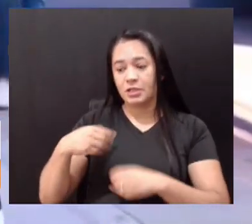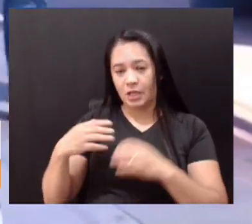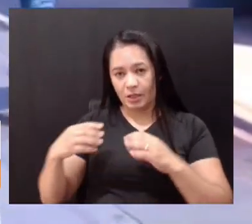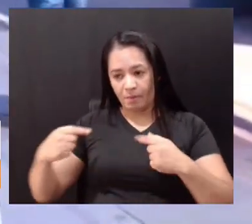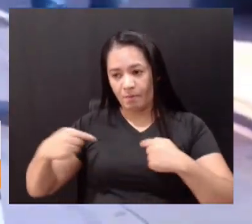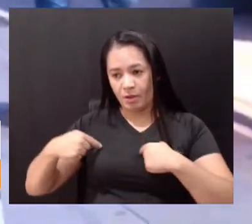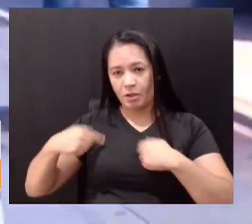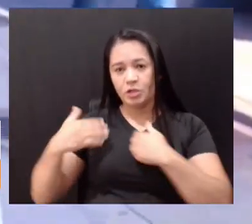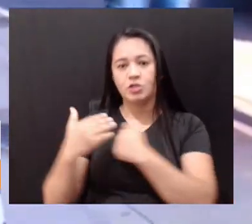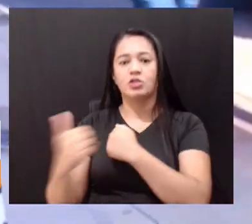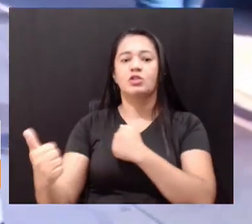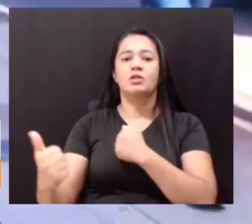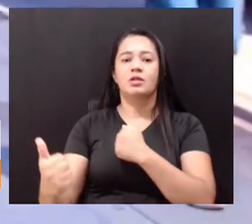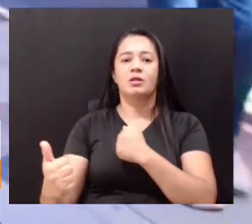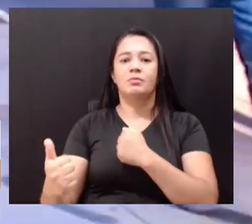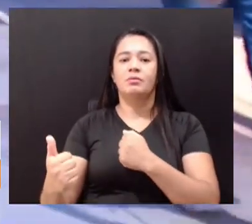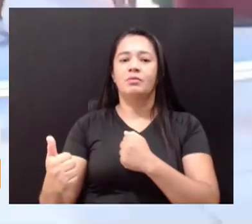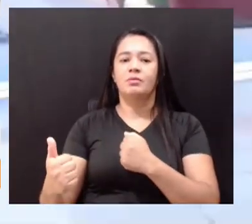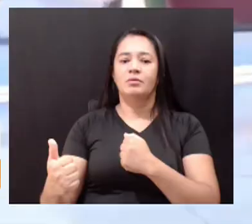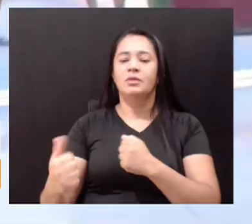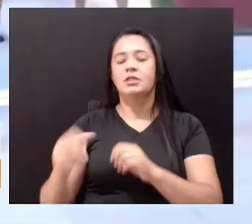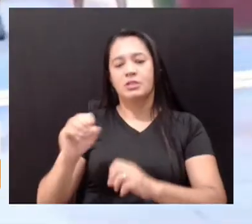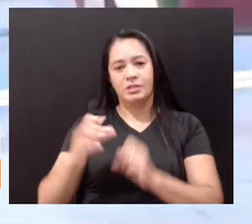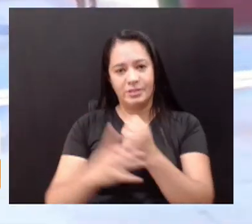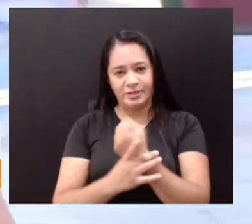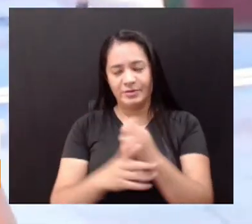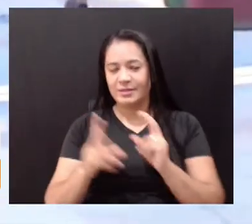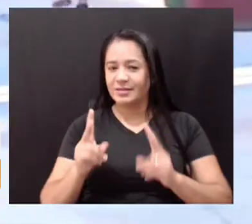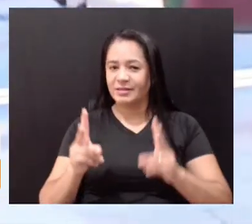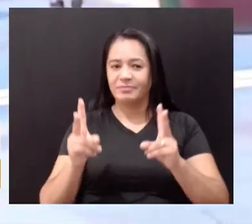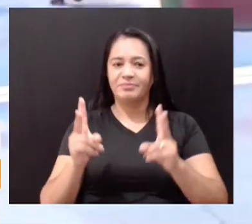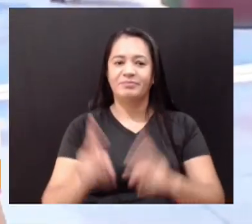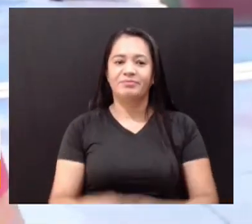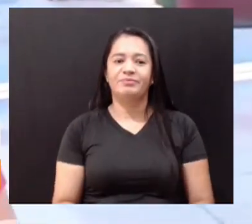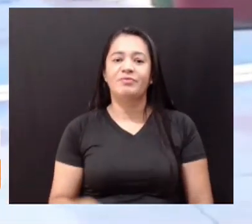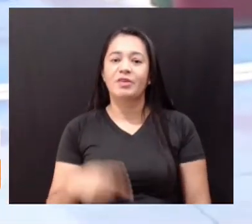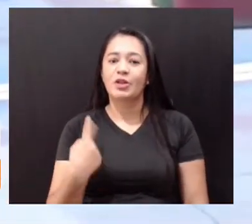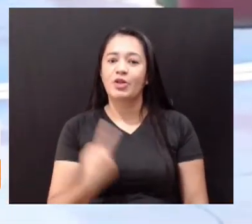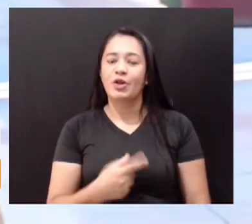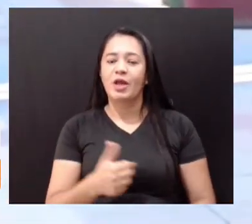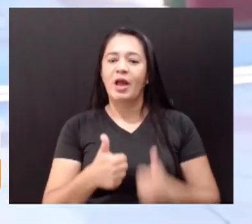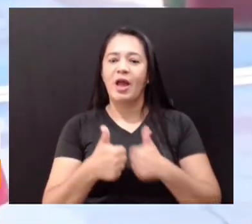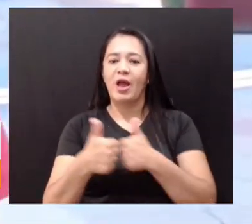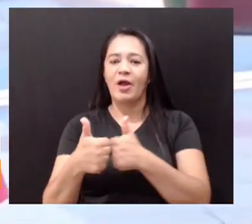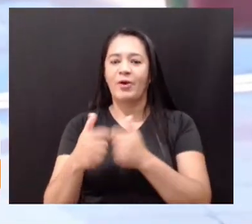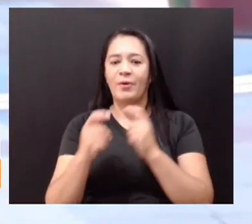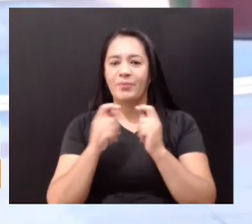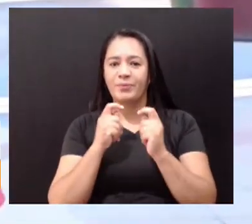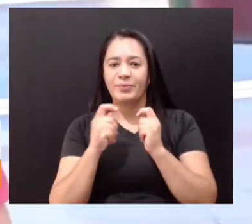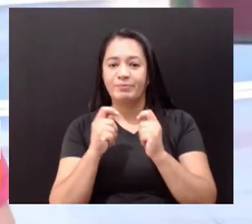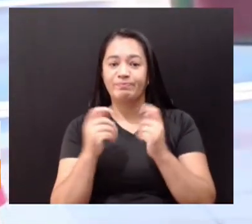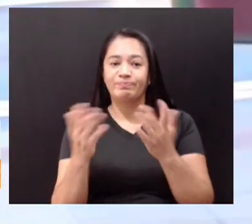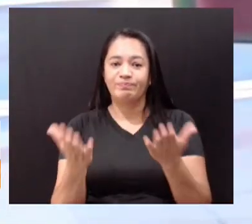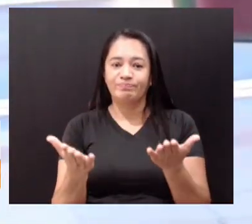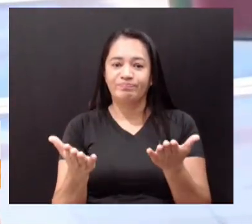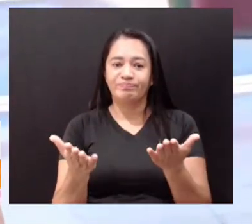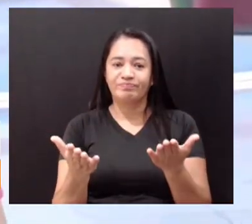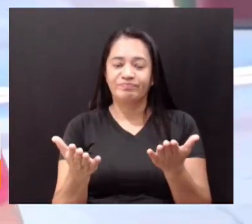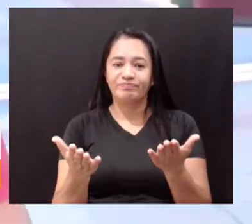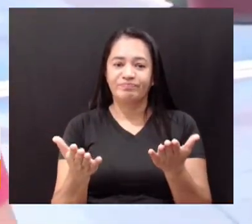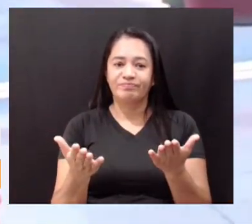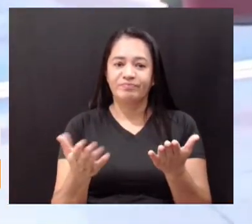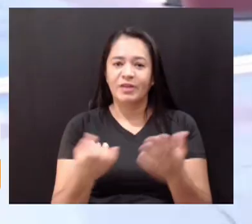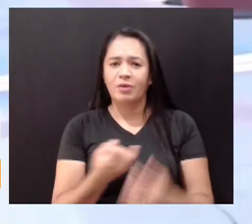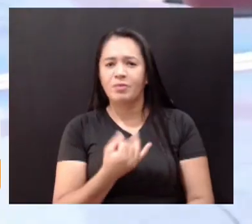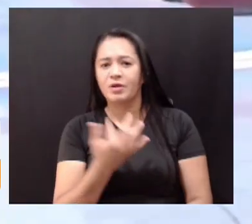Colo vai ter, né? Garantido. Sempre. Como a gente acompanhou nas entrevistas, né, Rúbia? Boa parte acredita que é